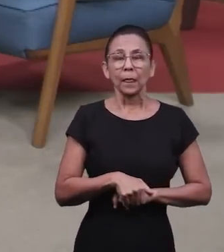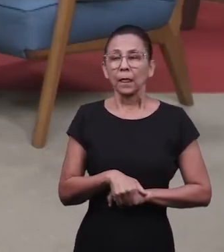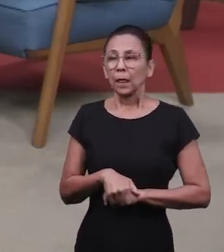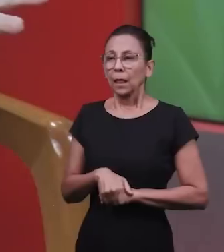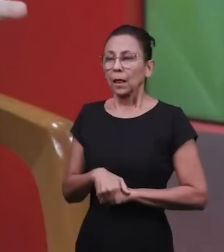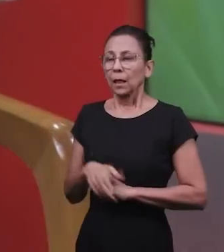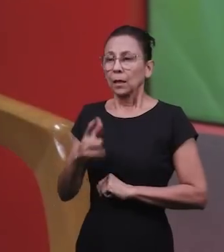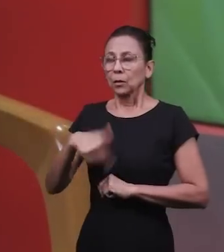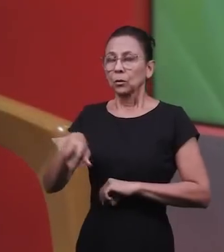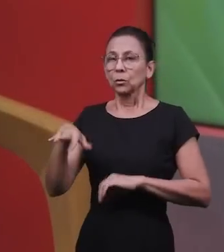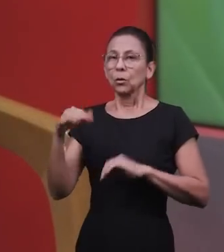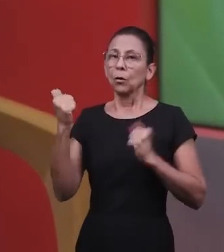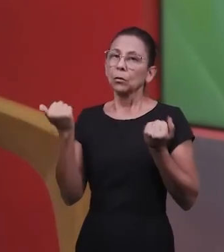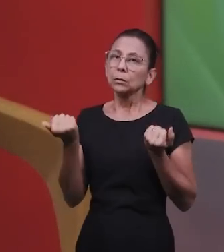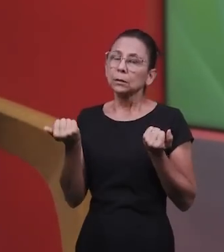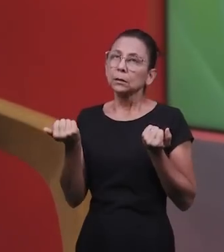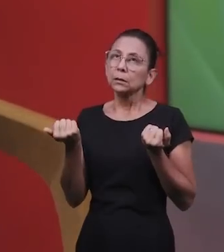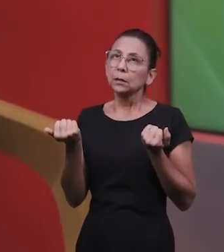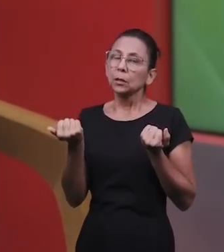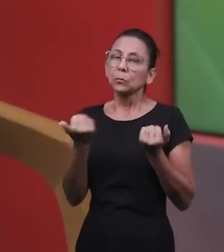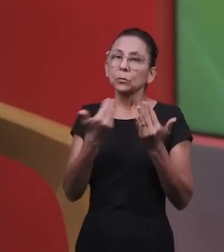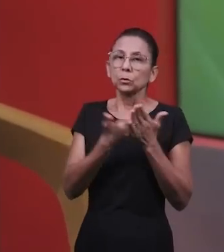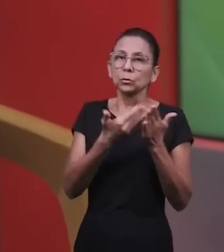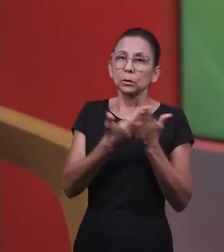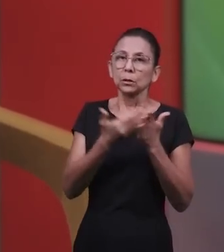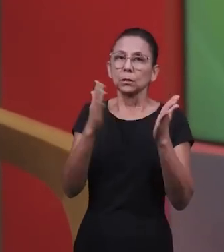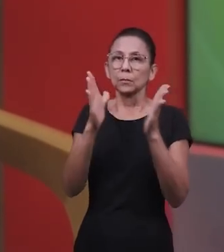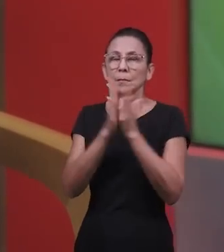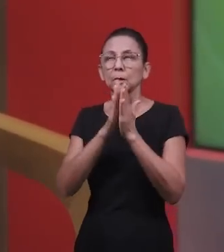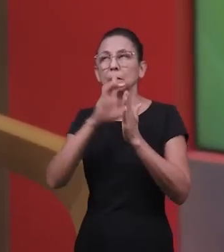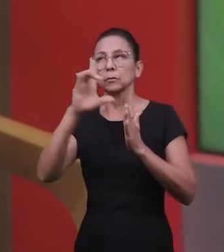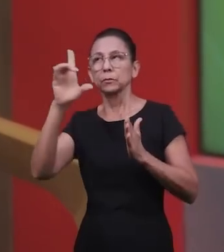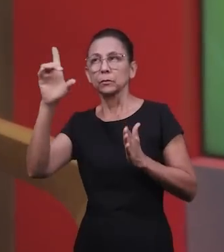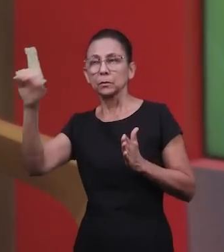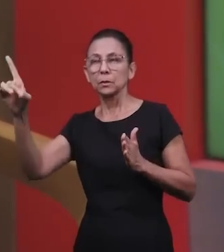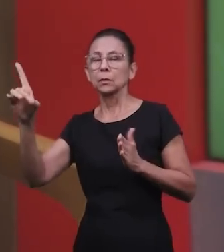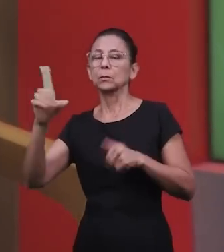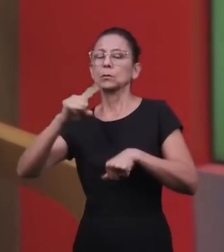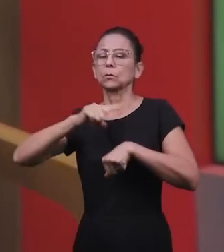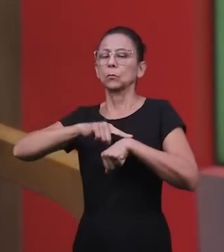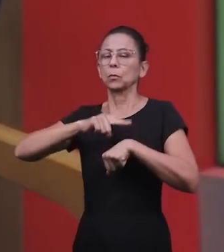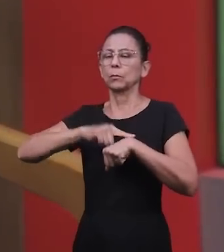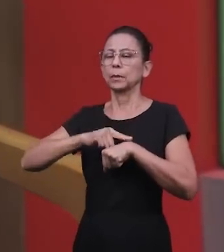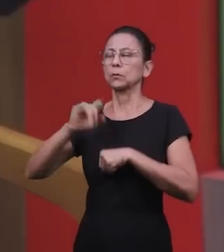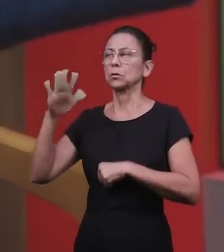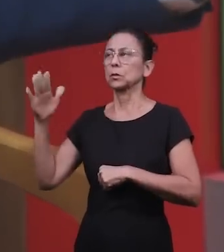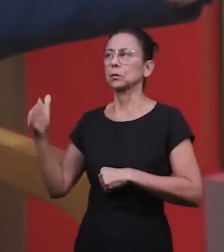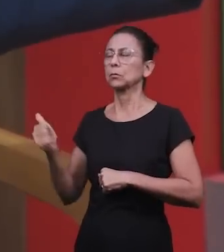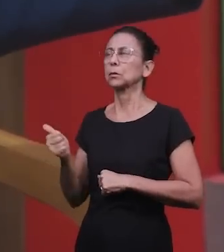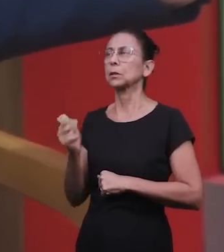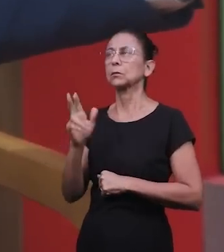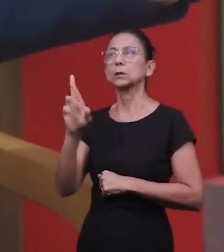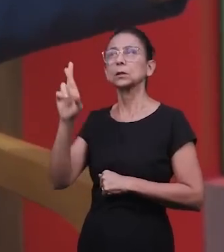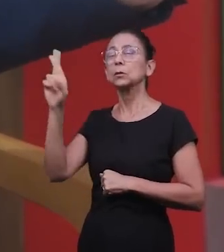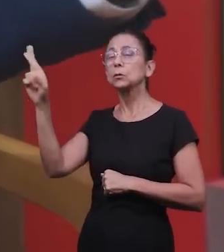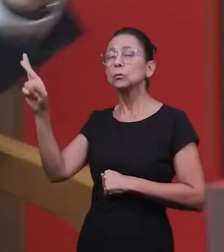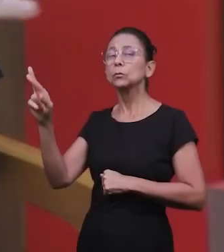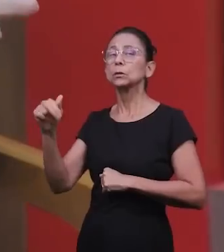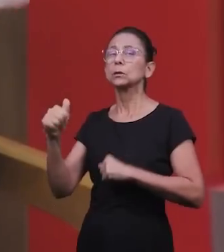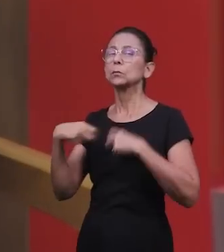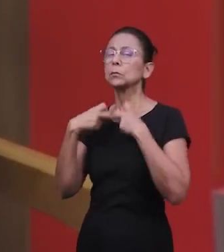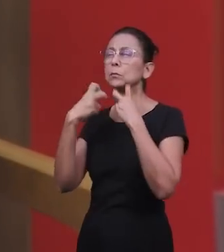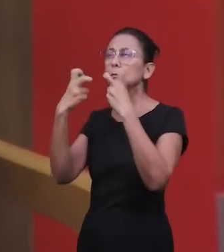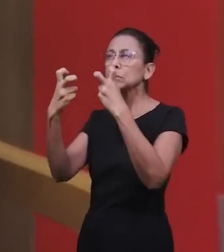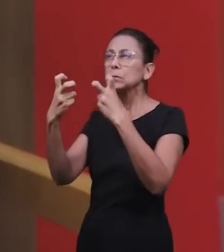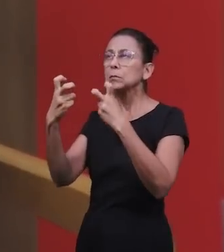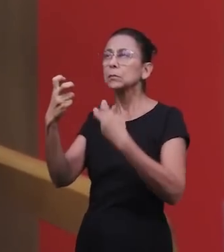da palavra do Senhor, nós estamos em ato de adoração, estamos invocando a